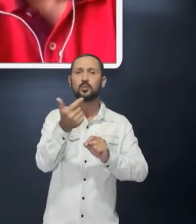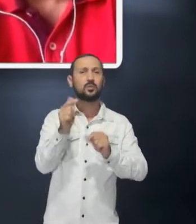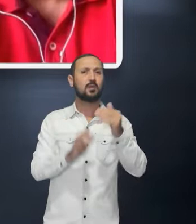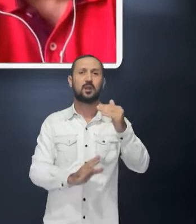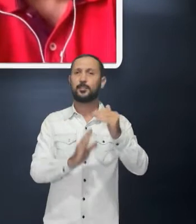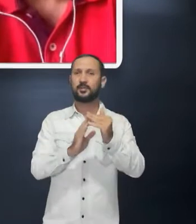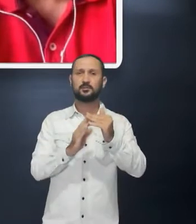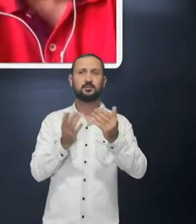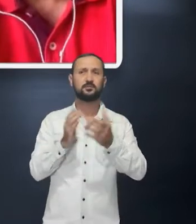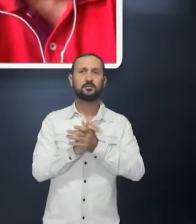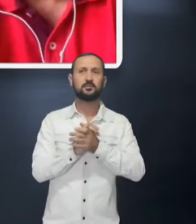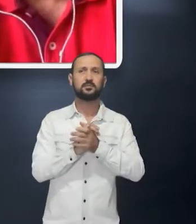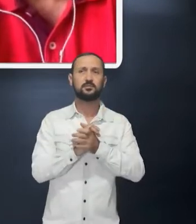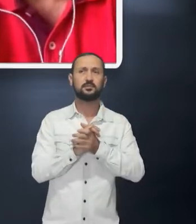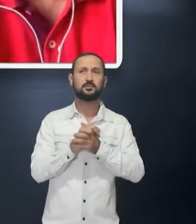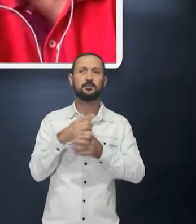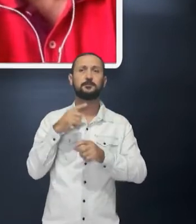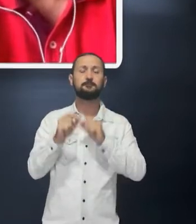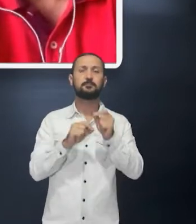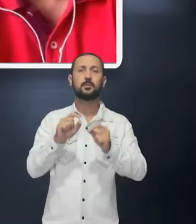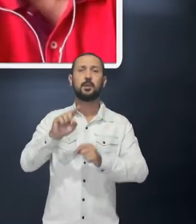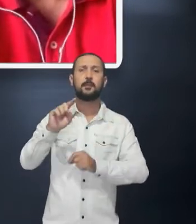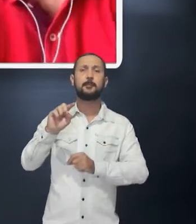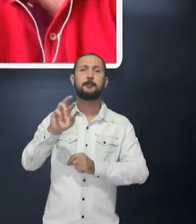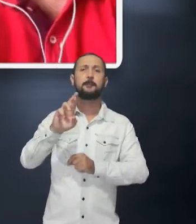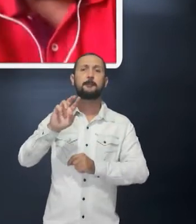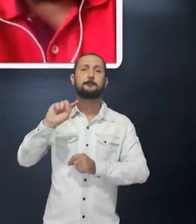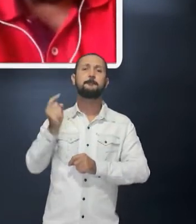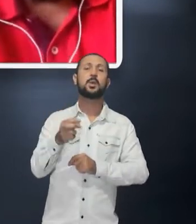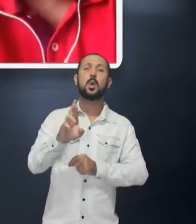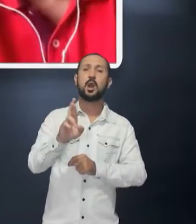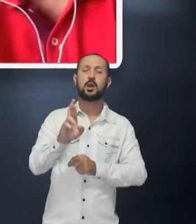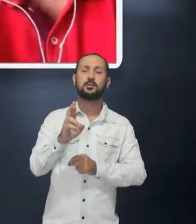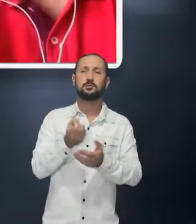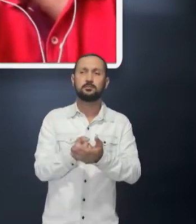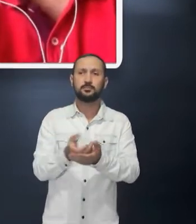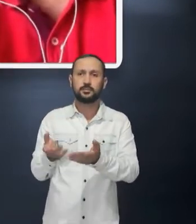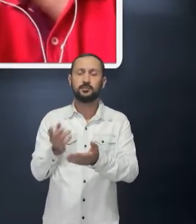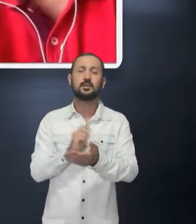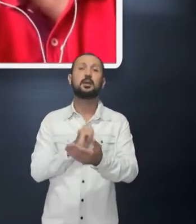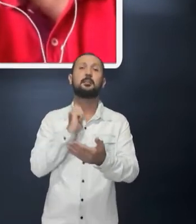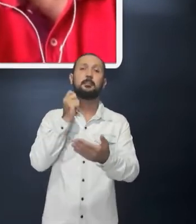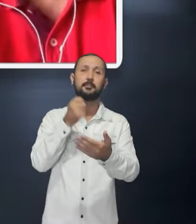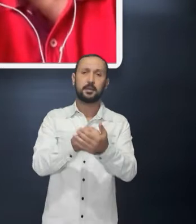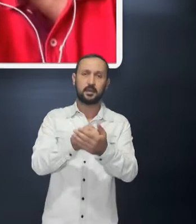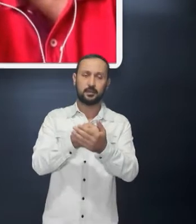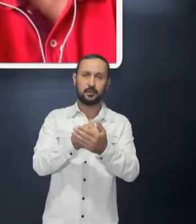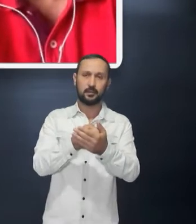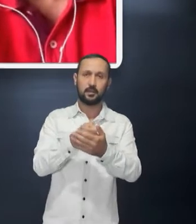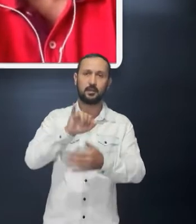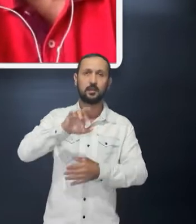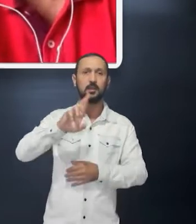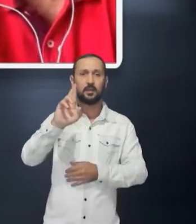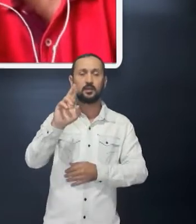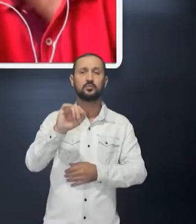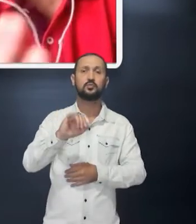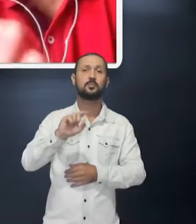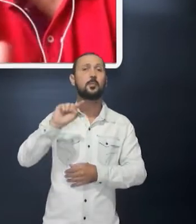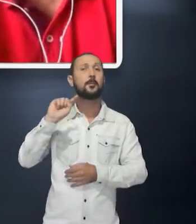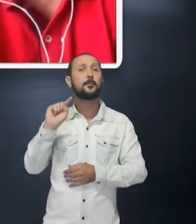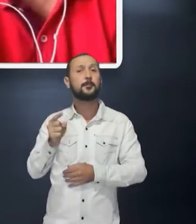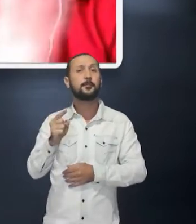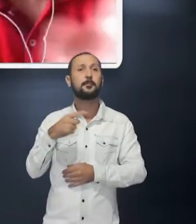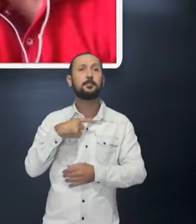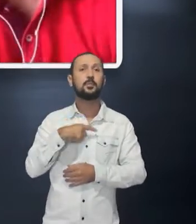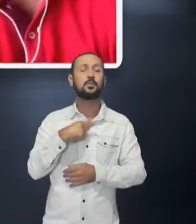limitação. Então, distribuiu R$1.000, vai ter que pagar imposto de renda sobre esses R$1.000 com a